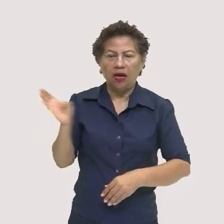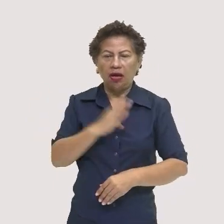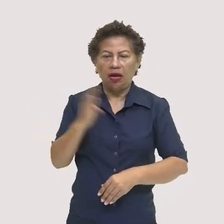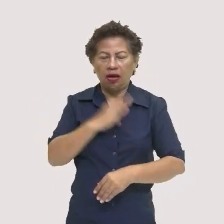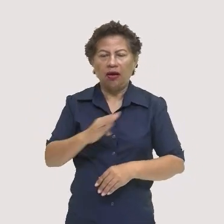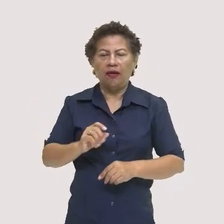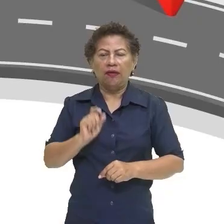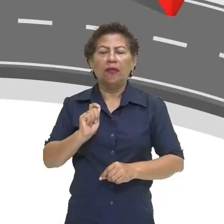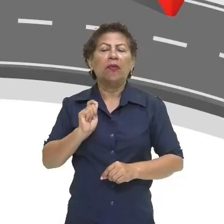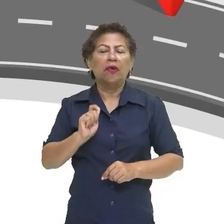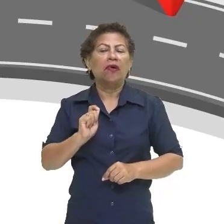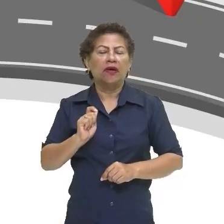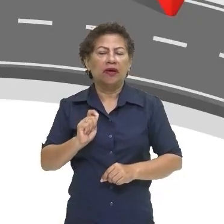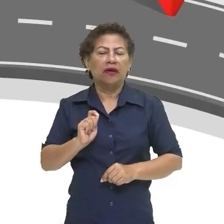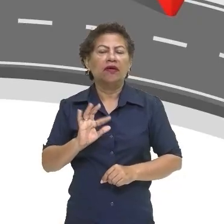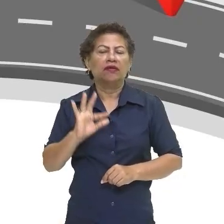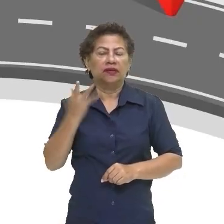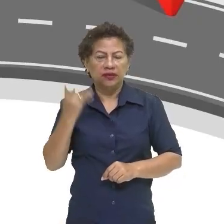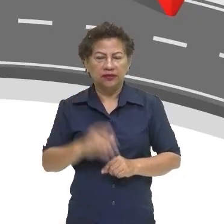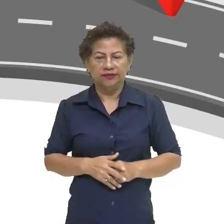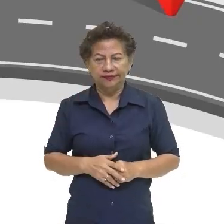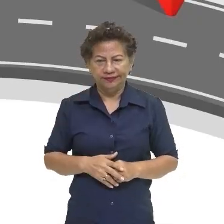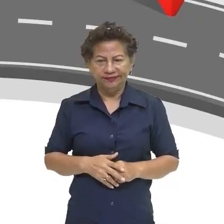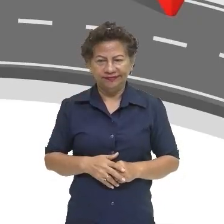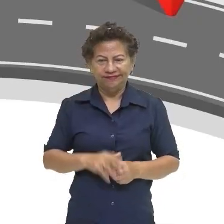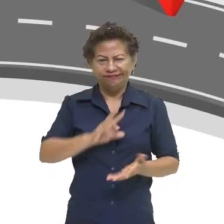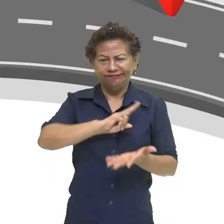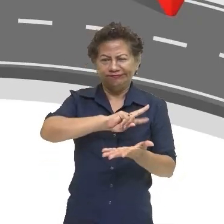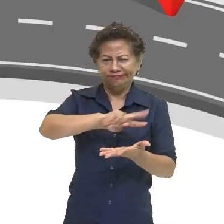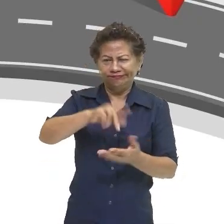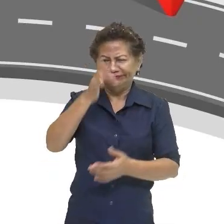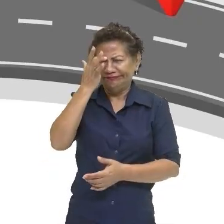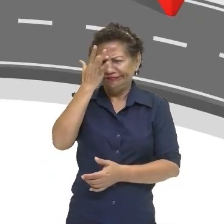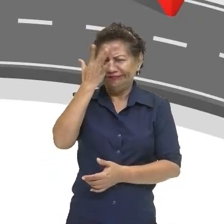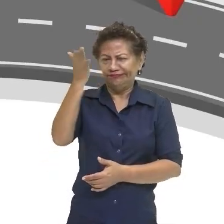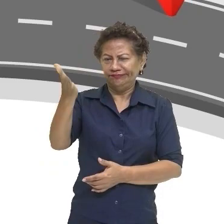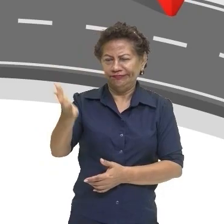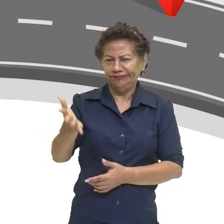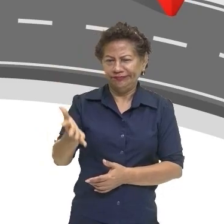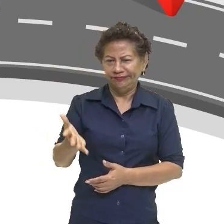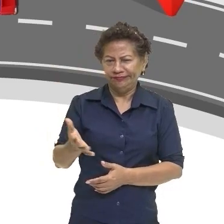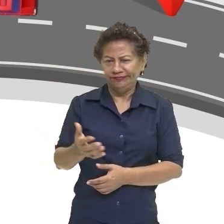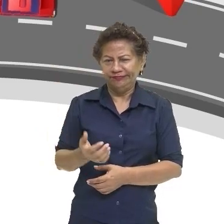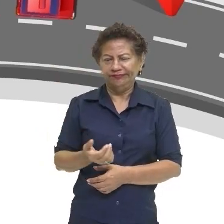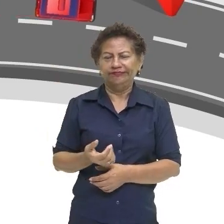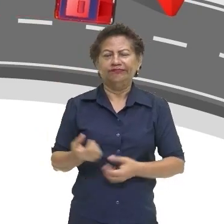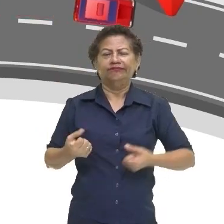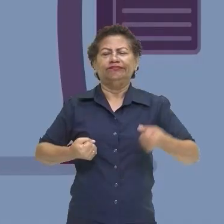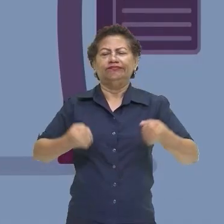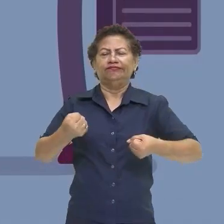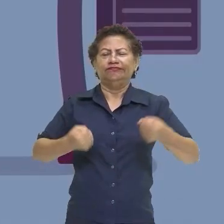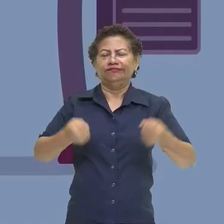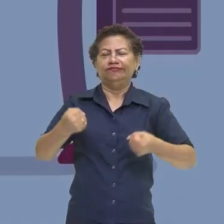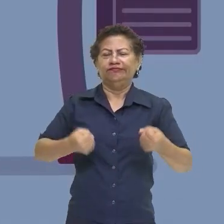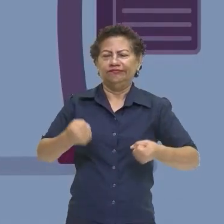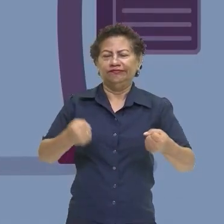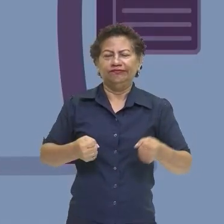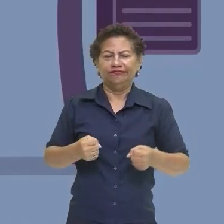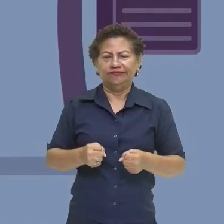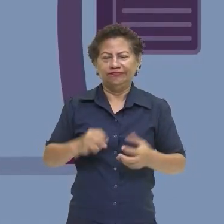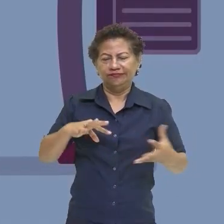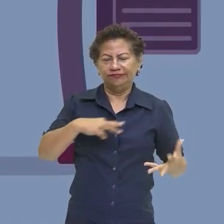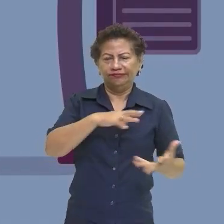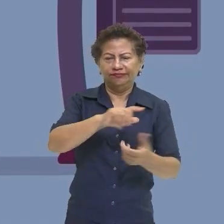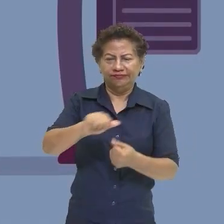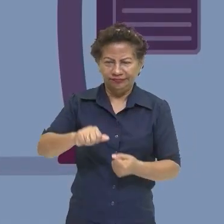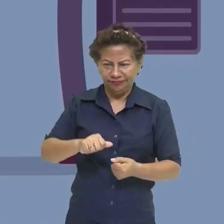vários motivos. Transporte facilitado permitiu a movimentação de pessoas e produtos em todo o mundo. Empresários podem